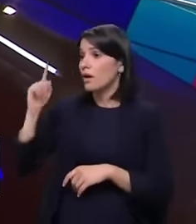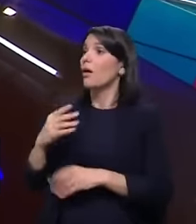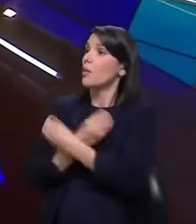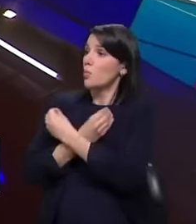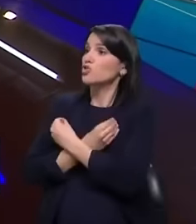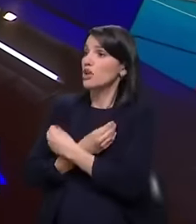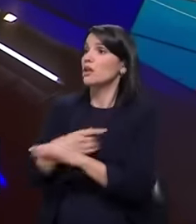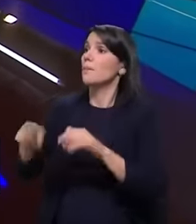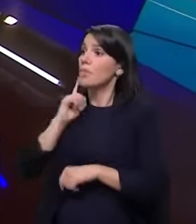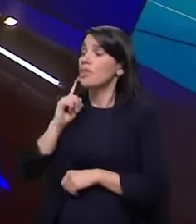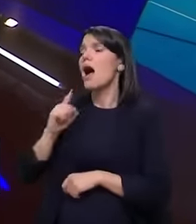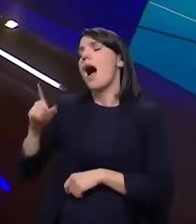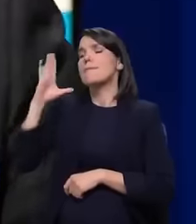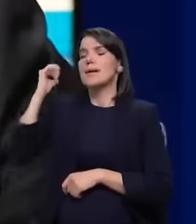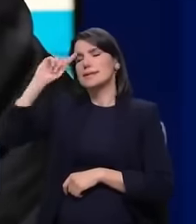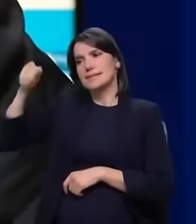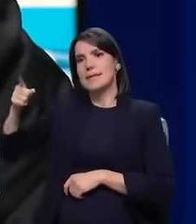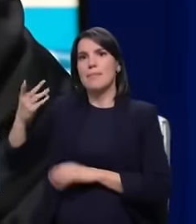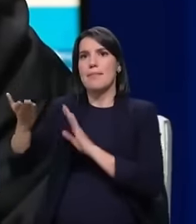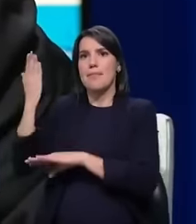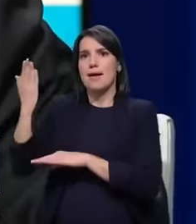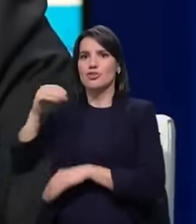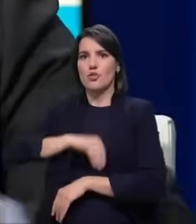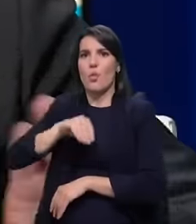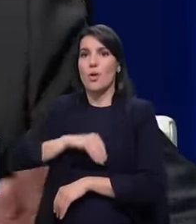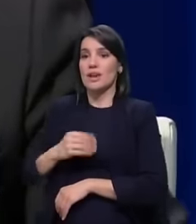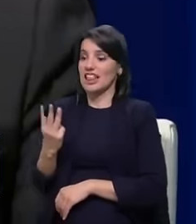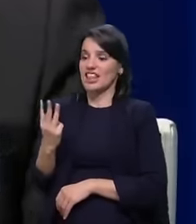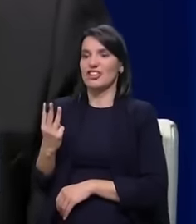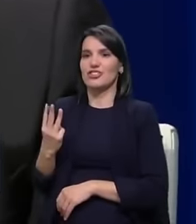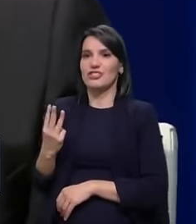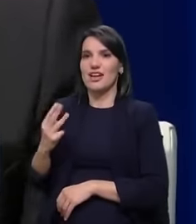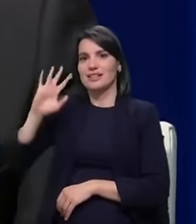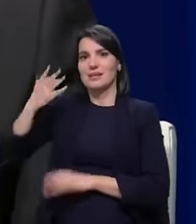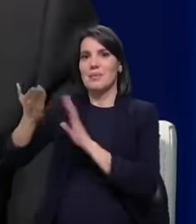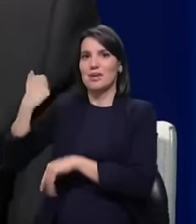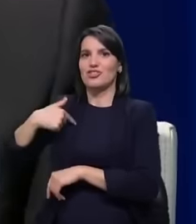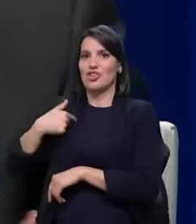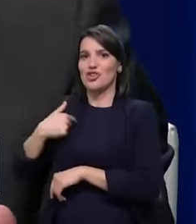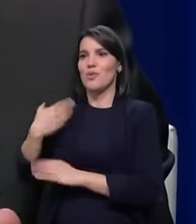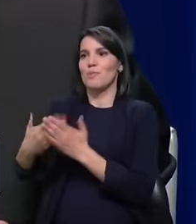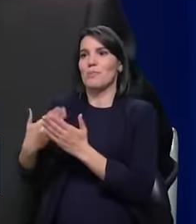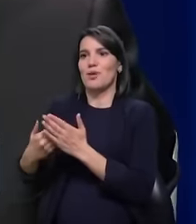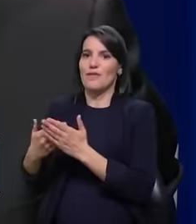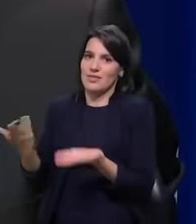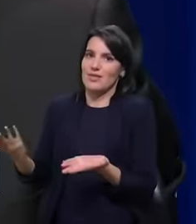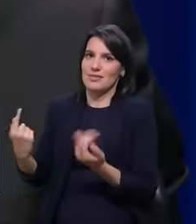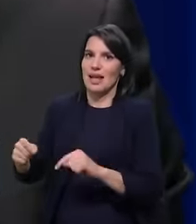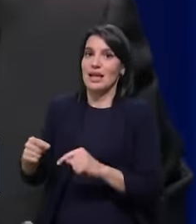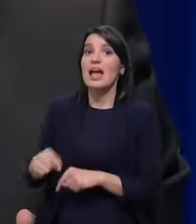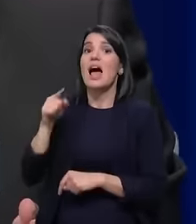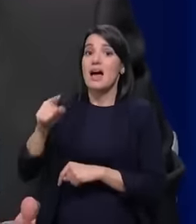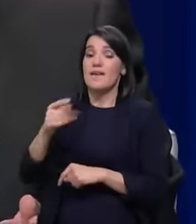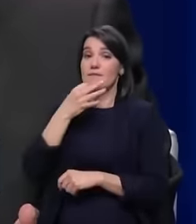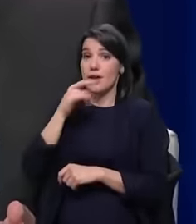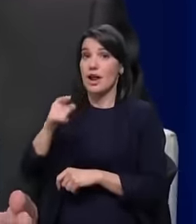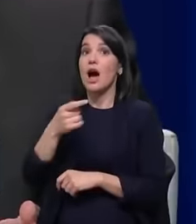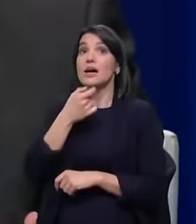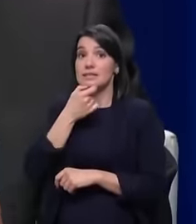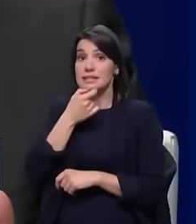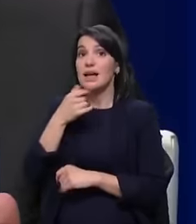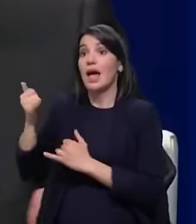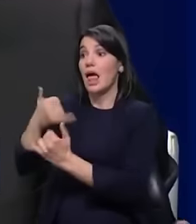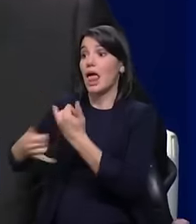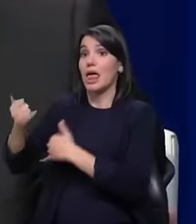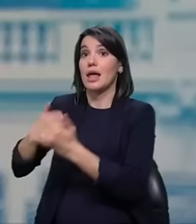ilegais, mas isso a Mariana sabe mais sobre isso, porque sabe mais de receber 3 salários do que eu. André Ventura, última intervenção sobre este tema. Eu acho que a Mariana fala de portas giratórias, só se tiver a falar da porta